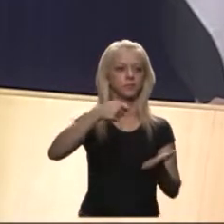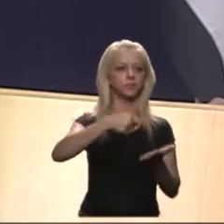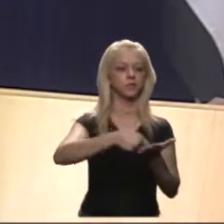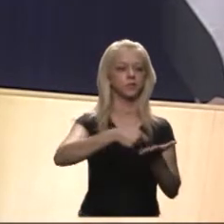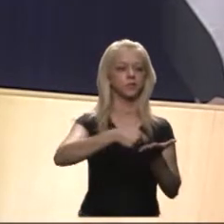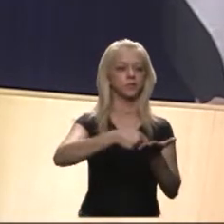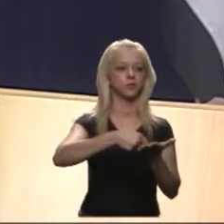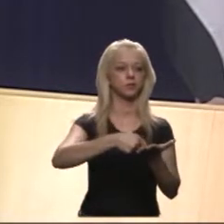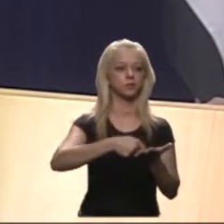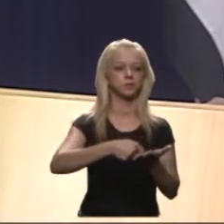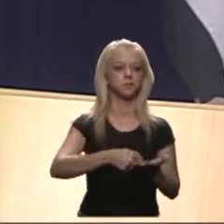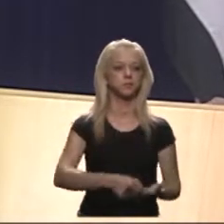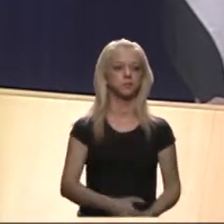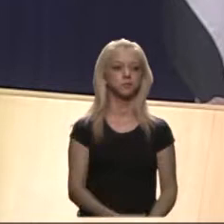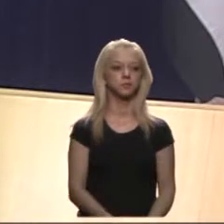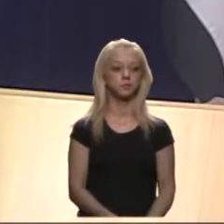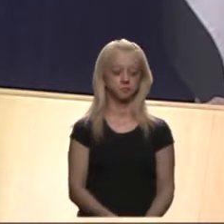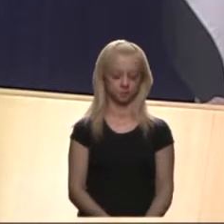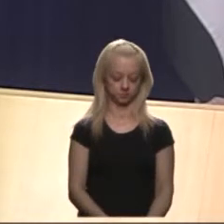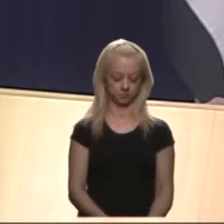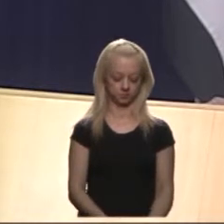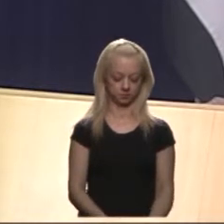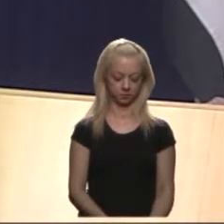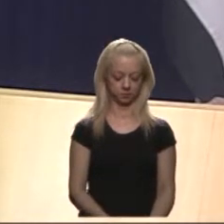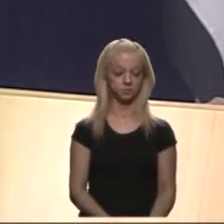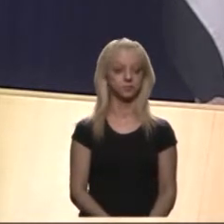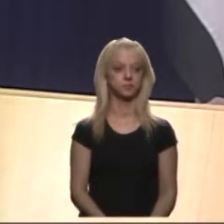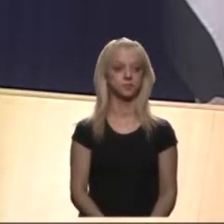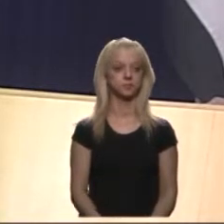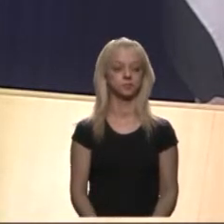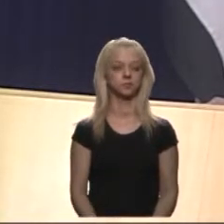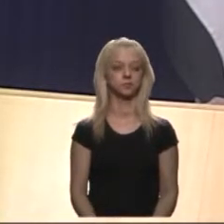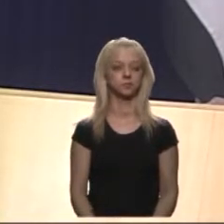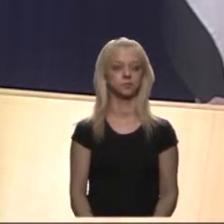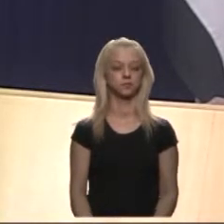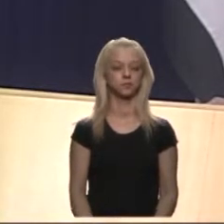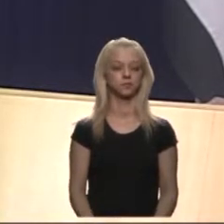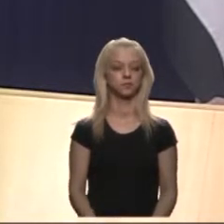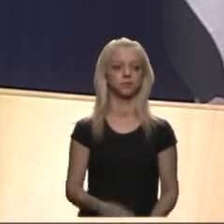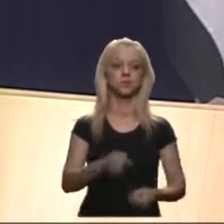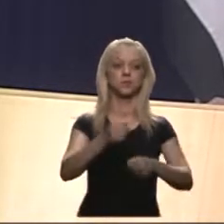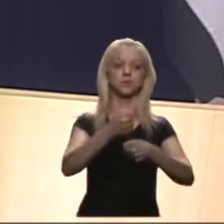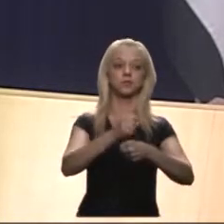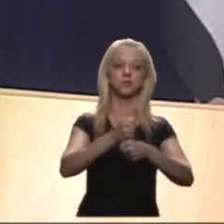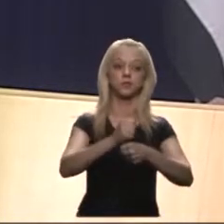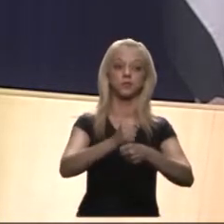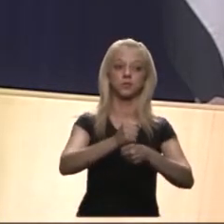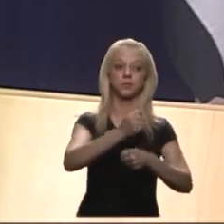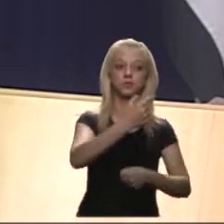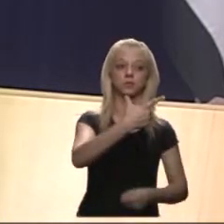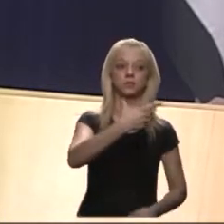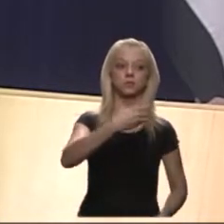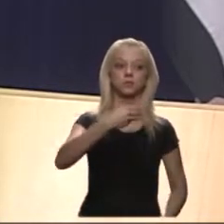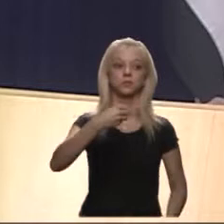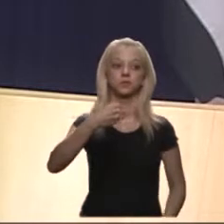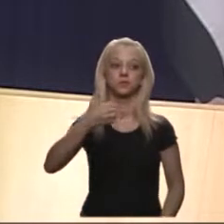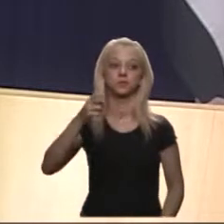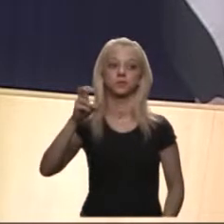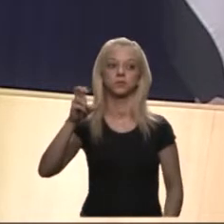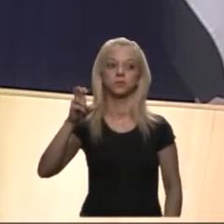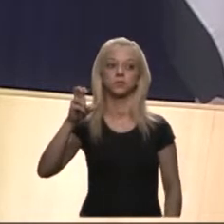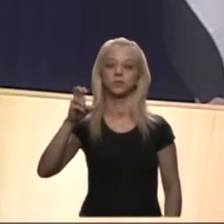sem responsabilidade pela iluminação pública em 2015 era para acontecer em 2014 mais em 2015